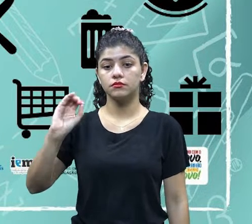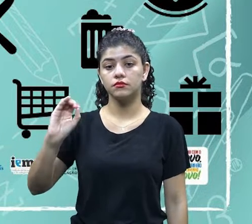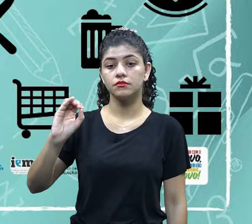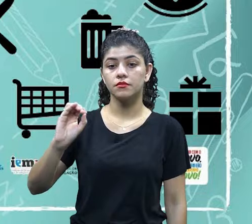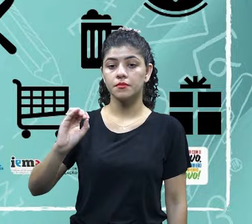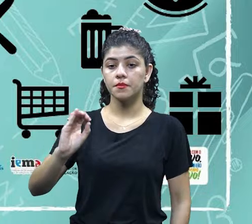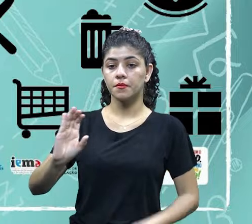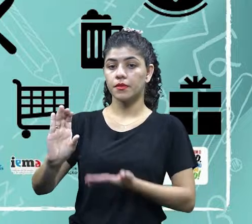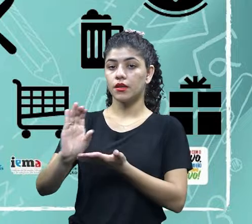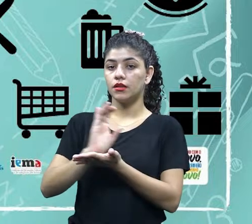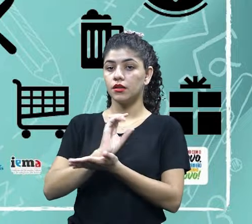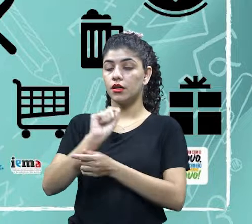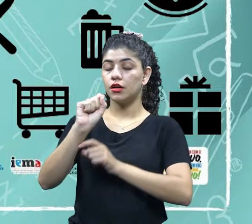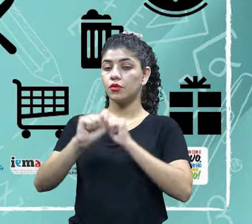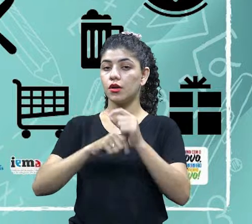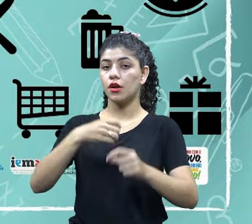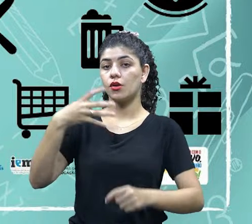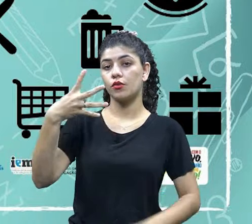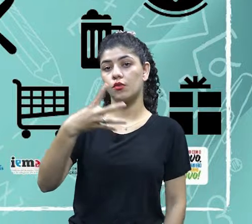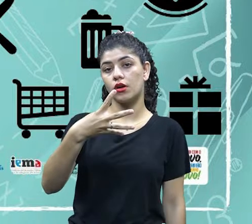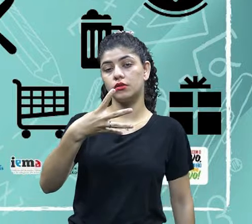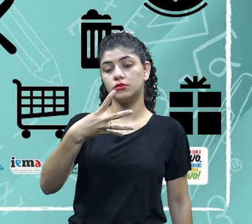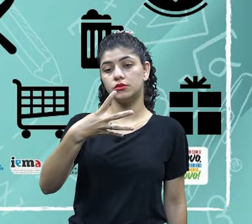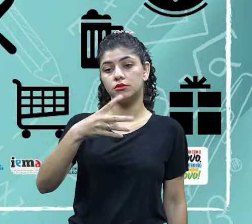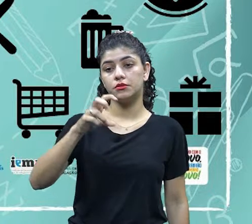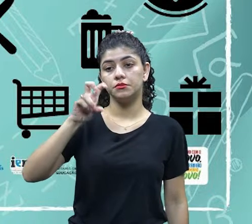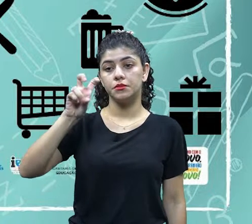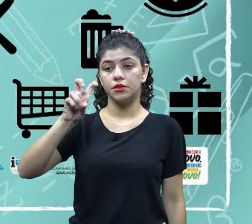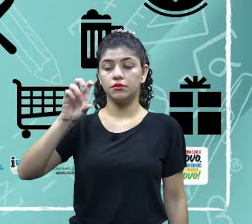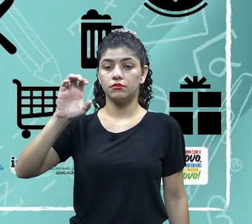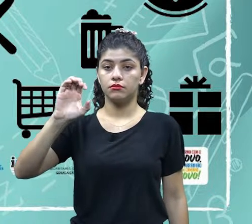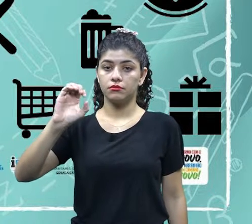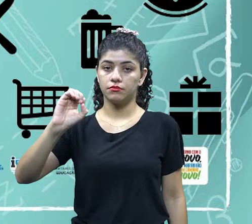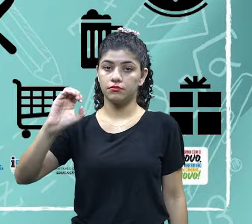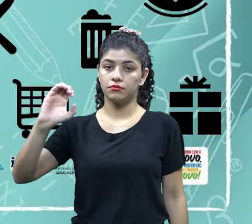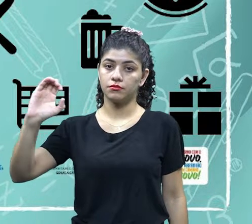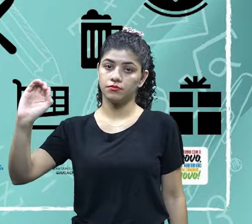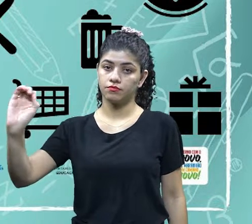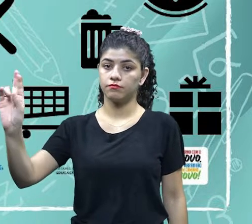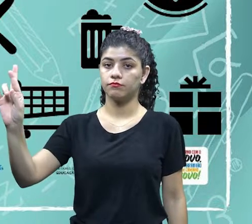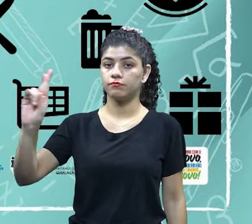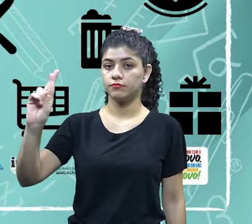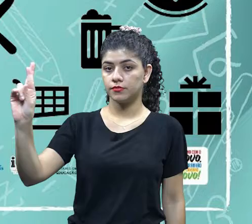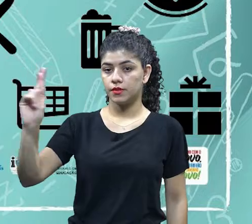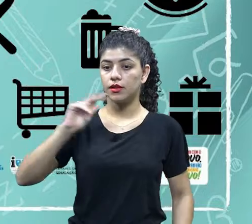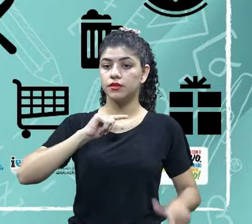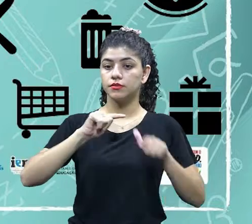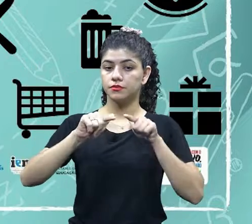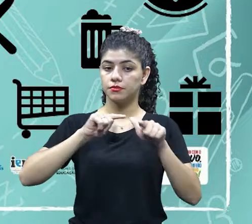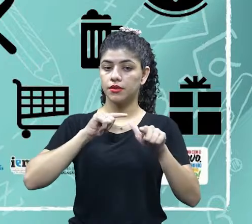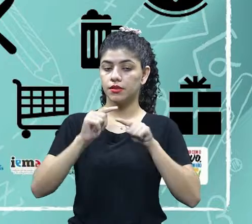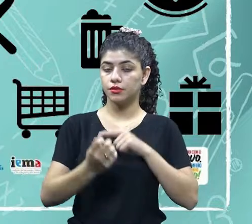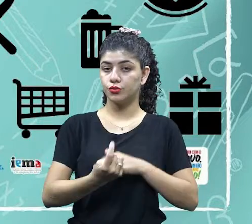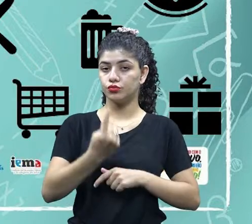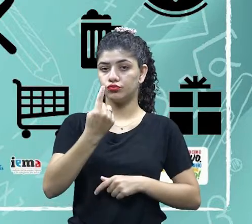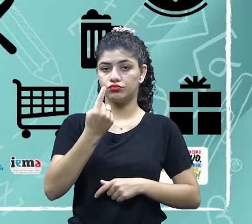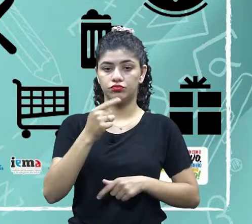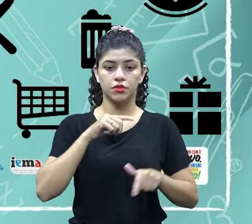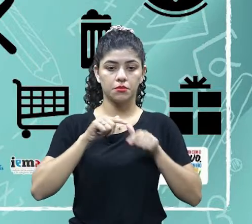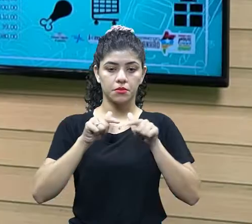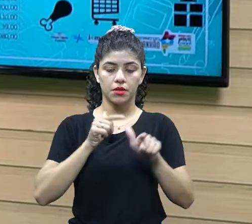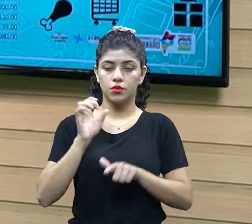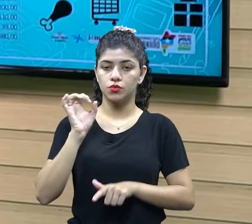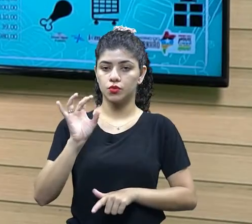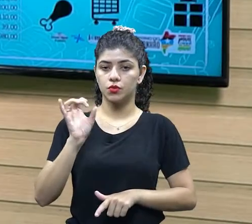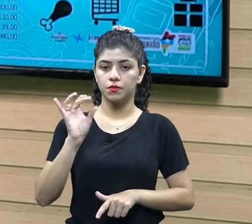fatura em média R$ 4.500 com a prestação dos seus serviços, que é a sua única fonte de